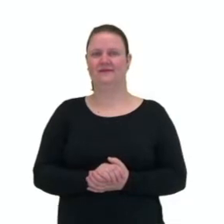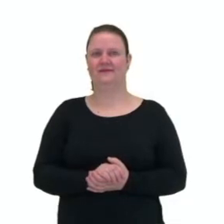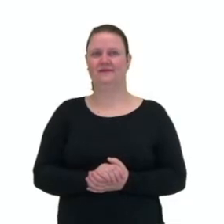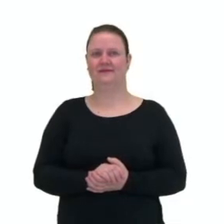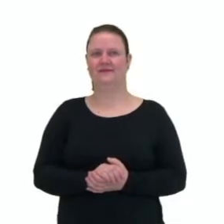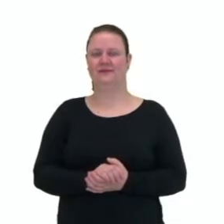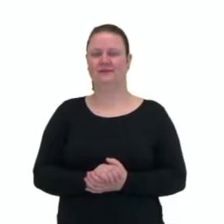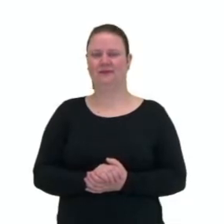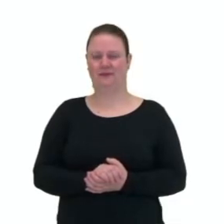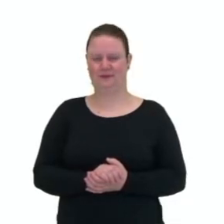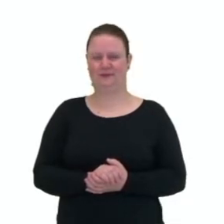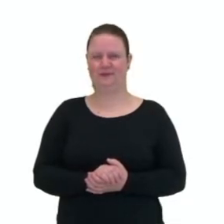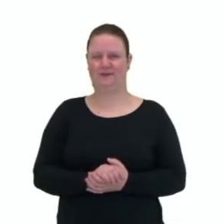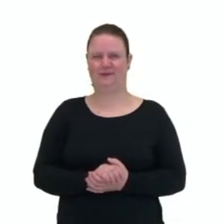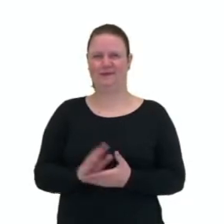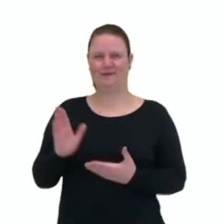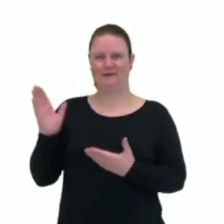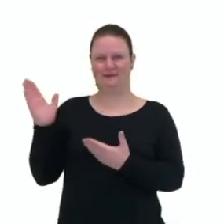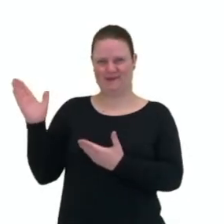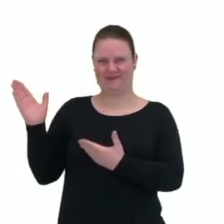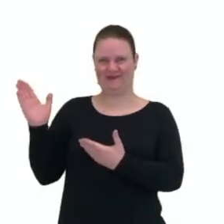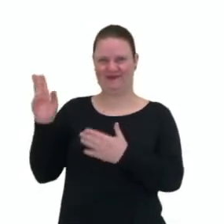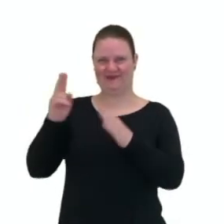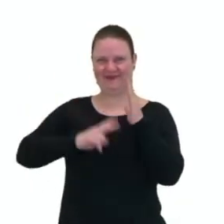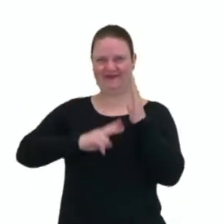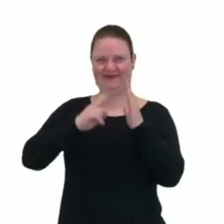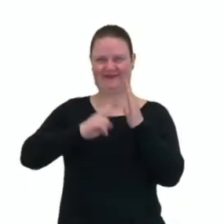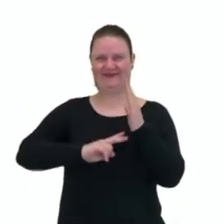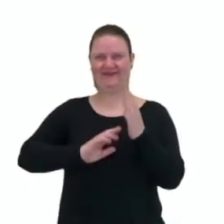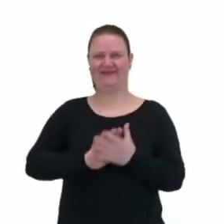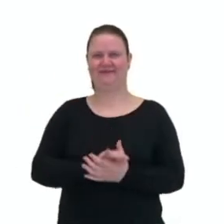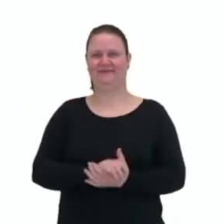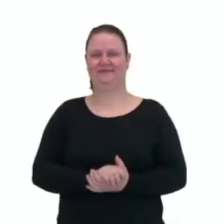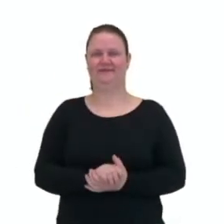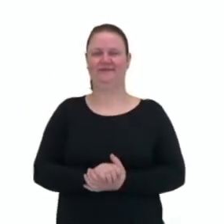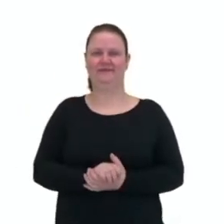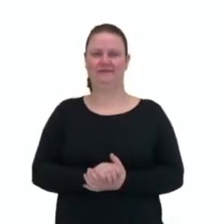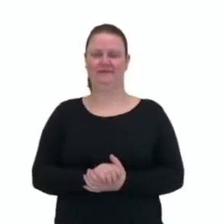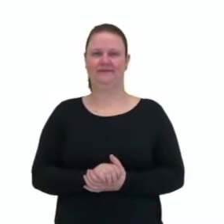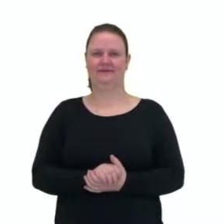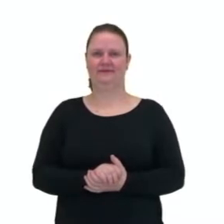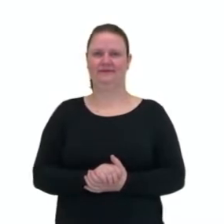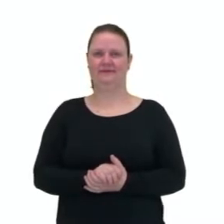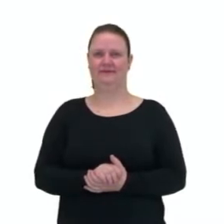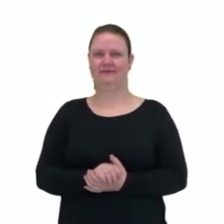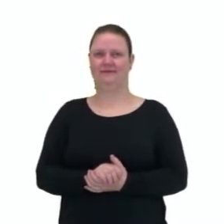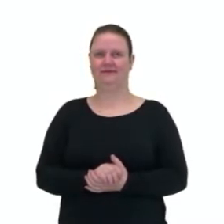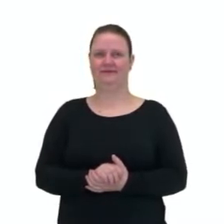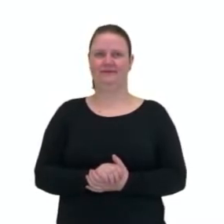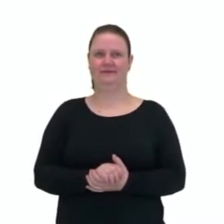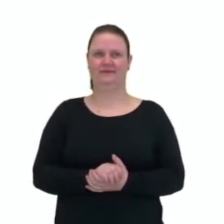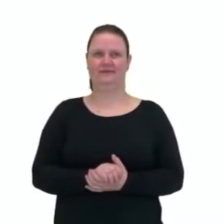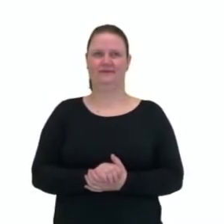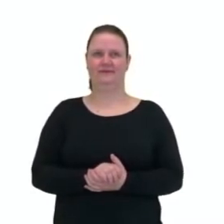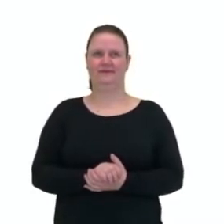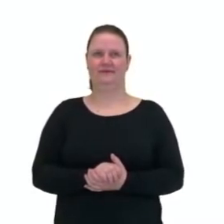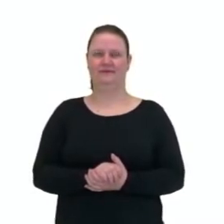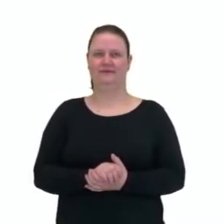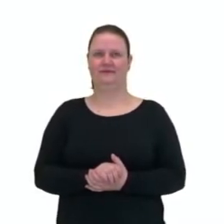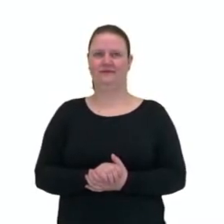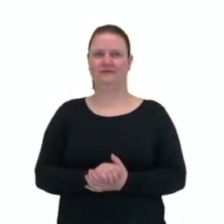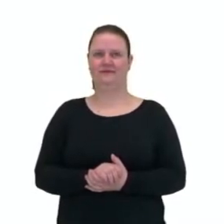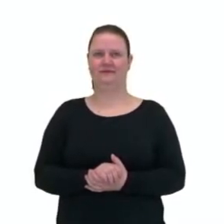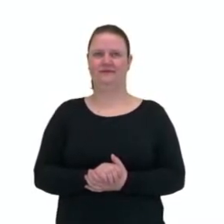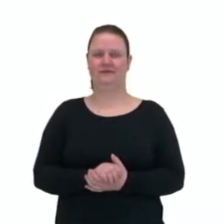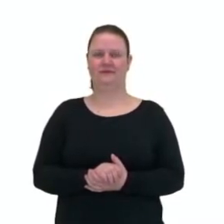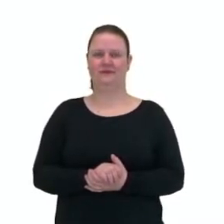atleta consegue acertar a parte de trás de uma flecha que já está fincada no alvo, e assim partir